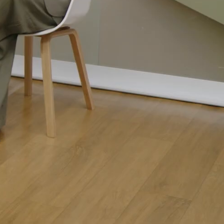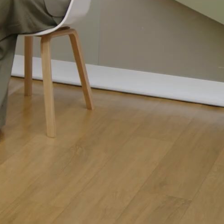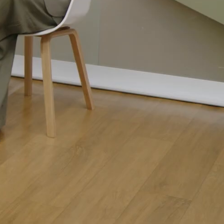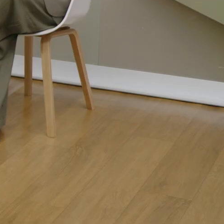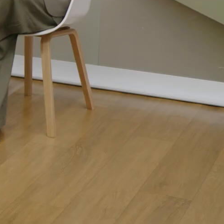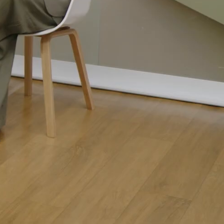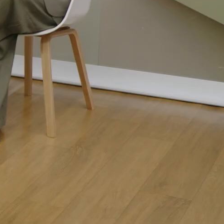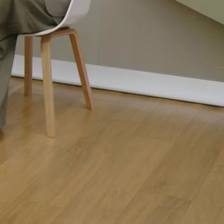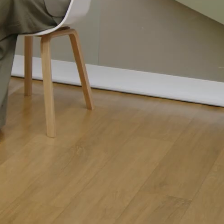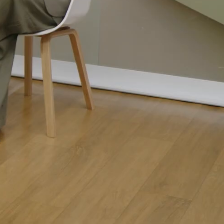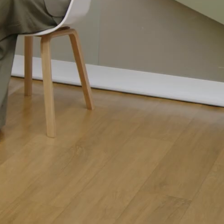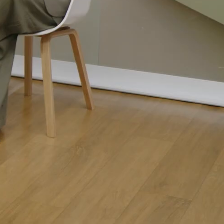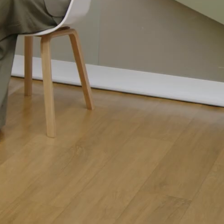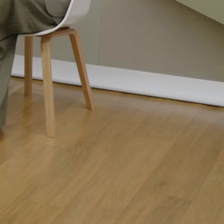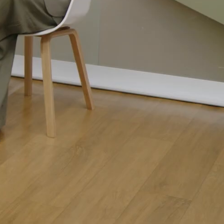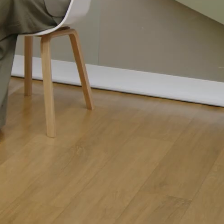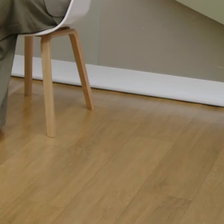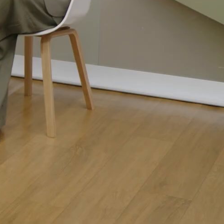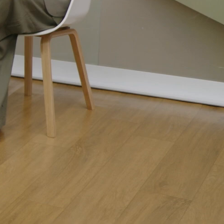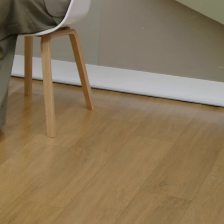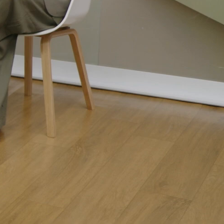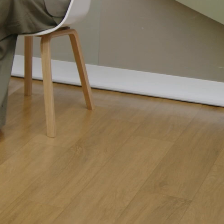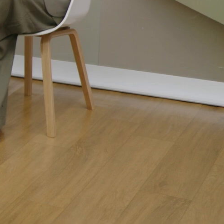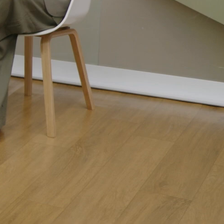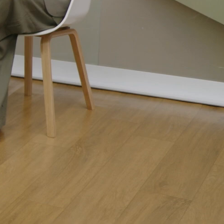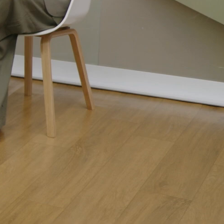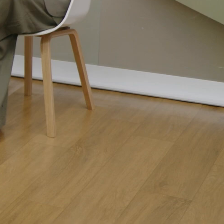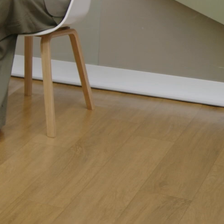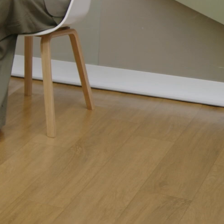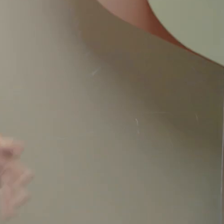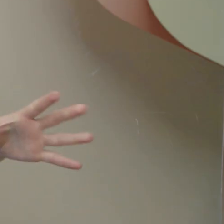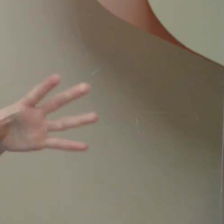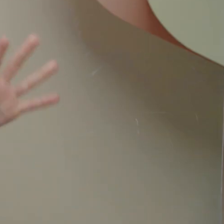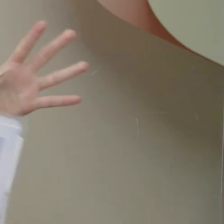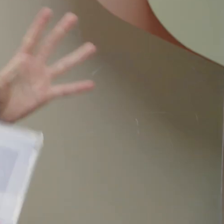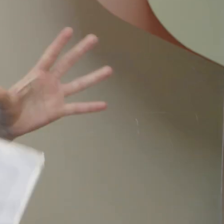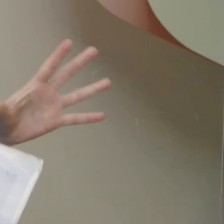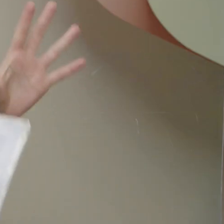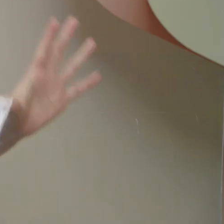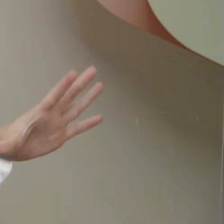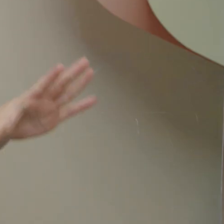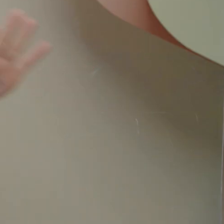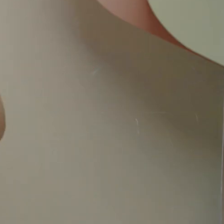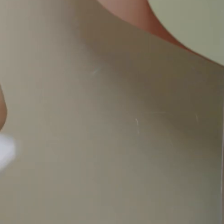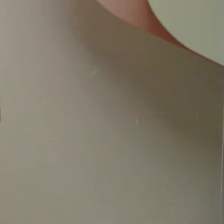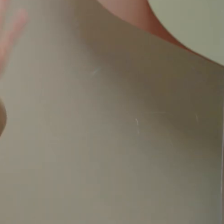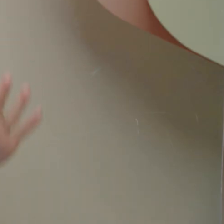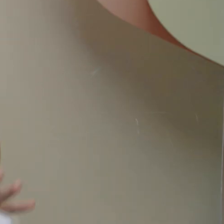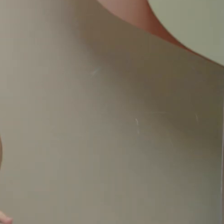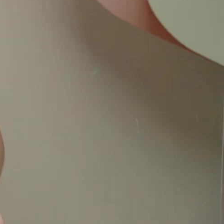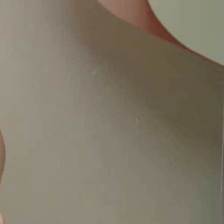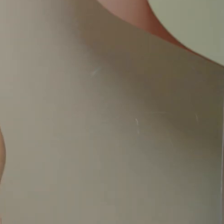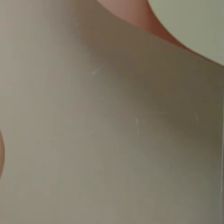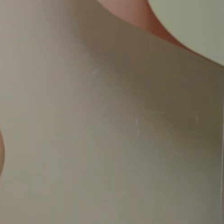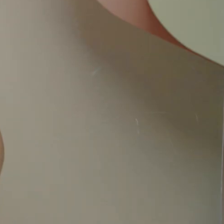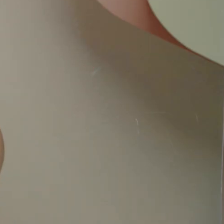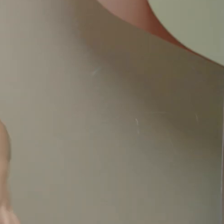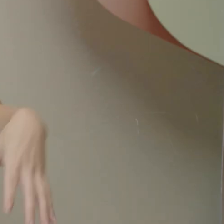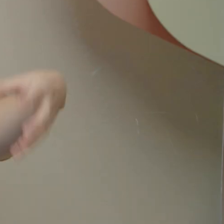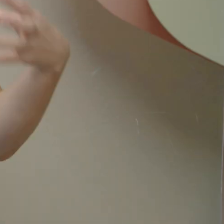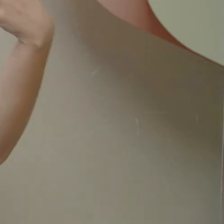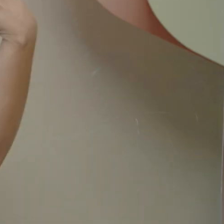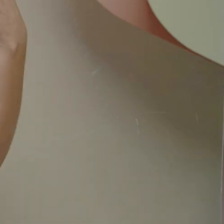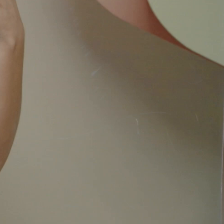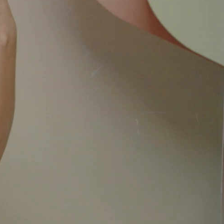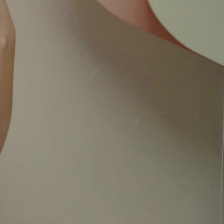fala da saúde de uma forma mais ampla, né? E do bem-estar. É importante aliar os dois, né? Então vamos recapitular aqui um